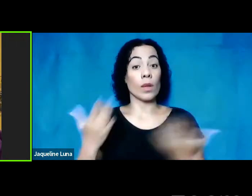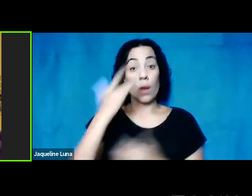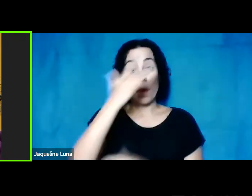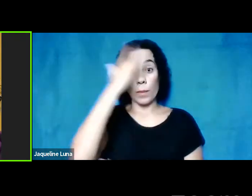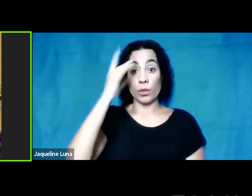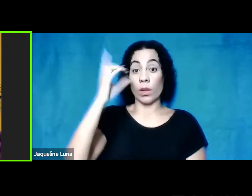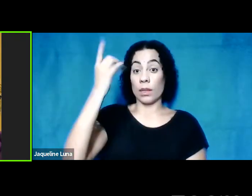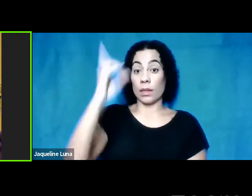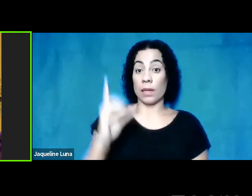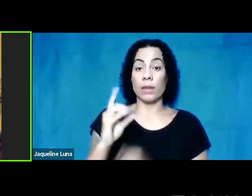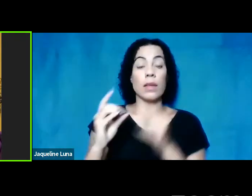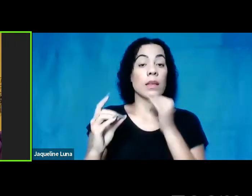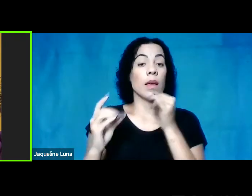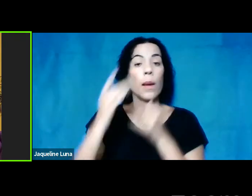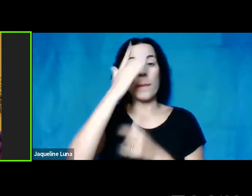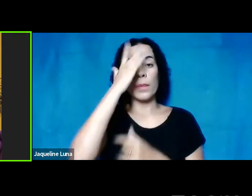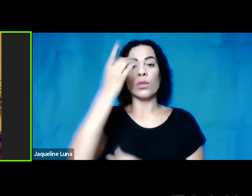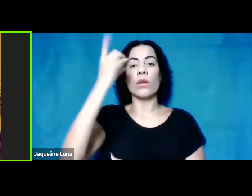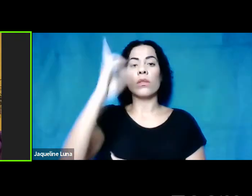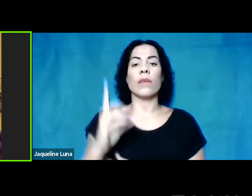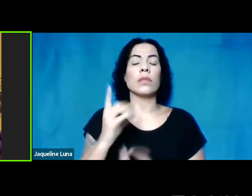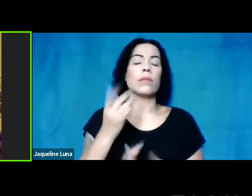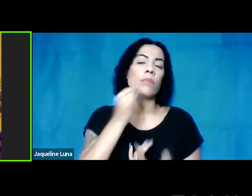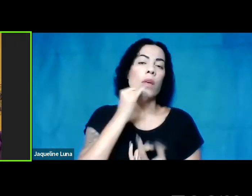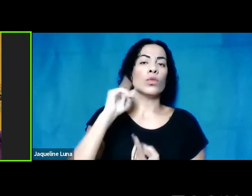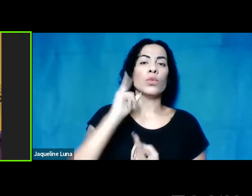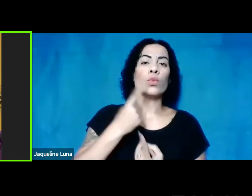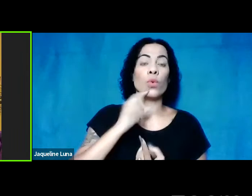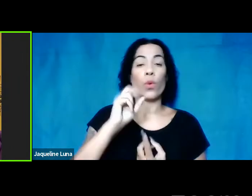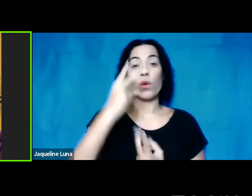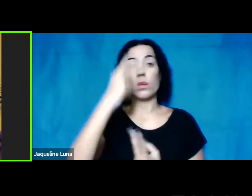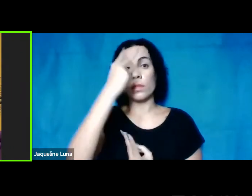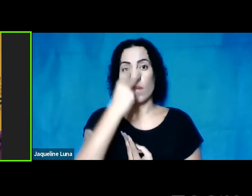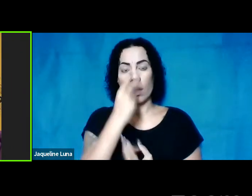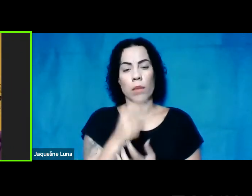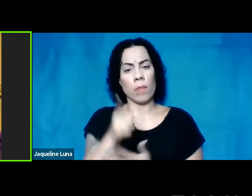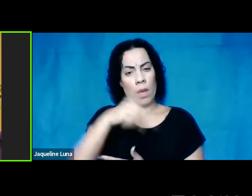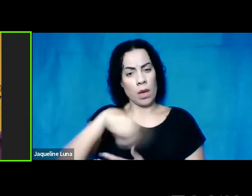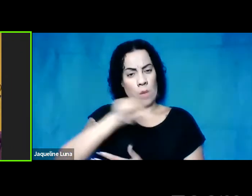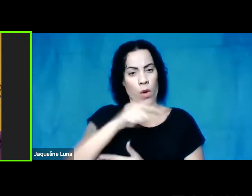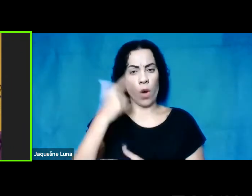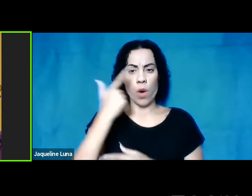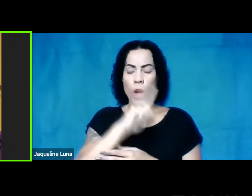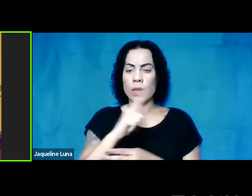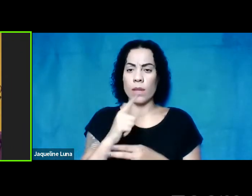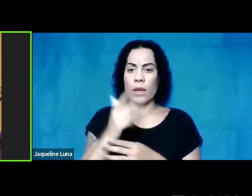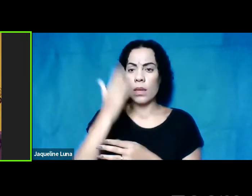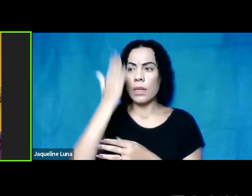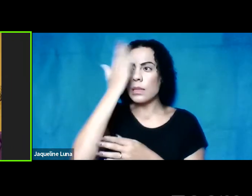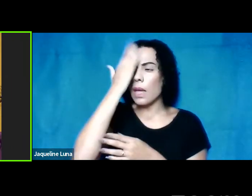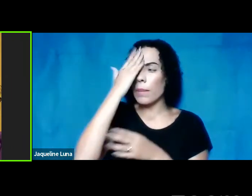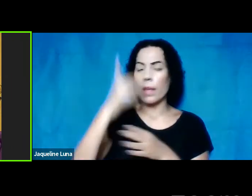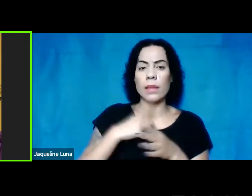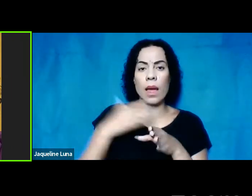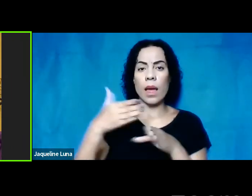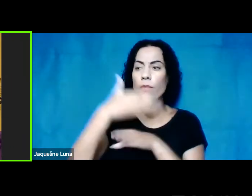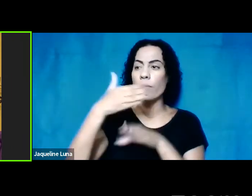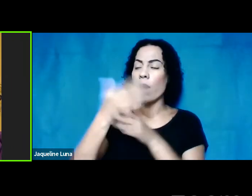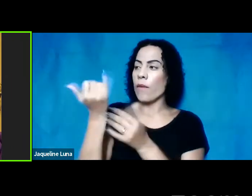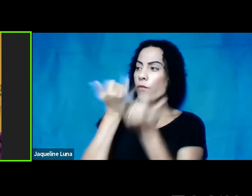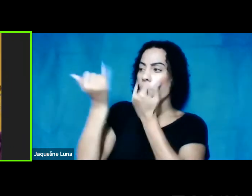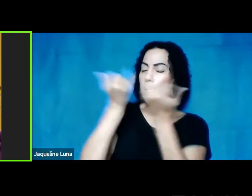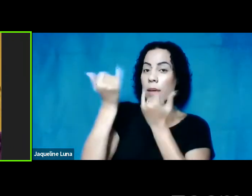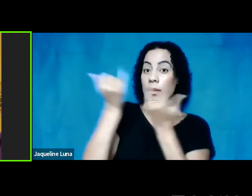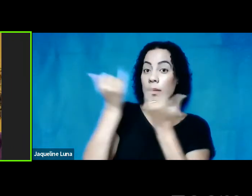com deficiências sensoriais, pessoas surdas, cegas, elas conseguem ter acesso ao que nós produzimos de informação no contexto da